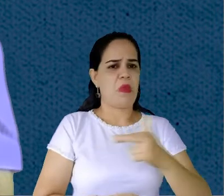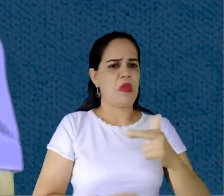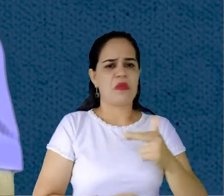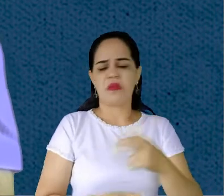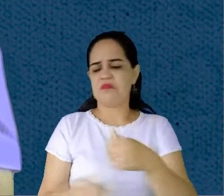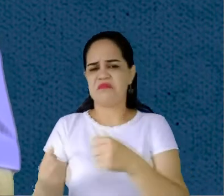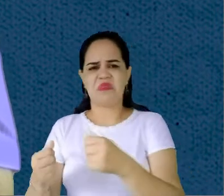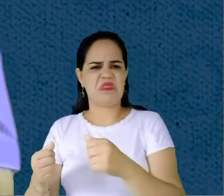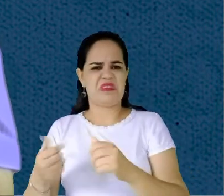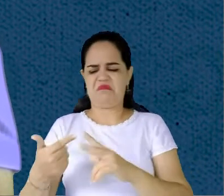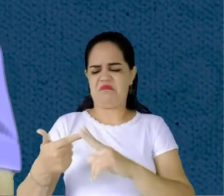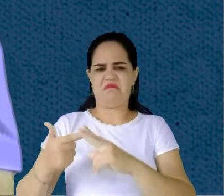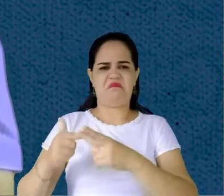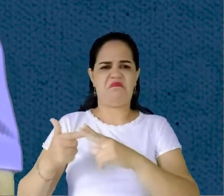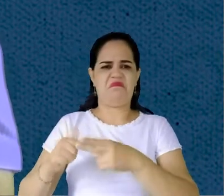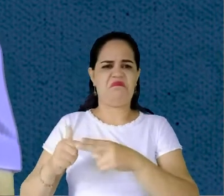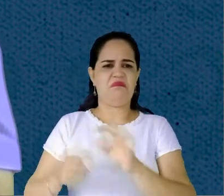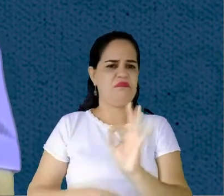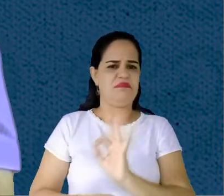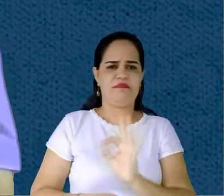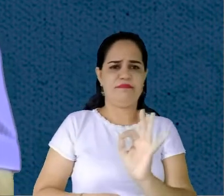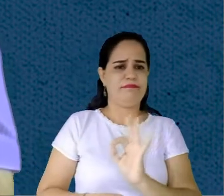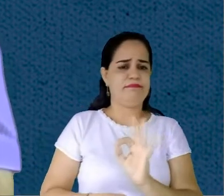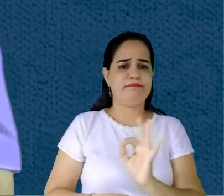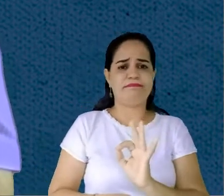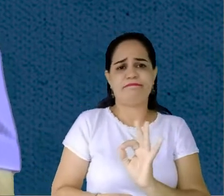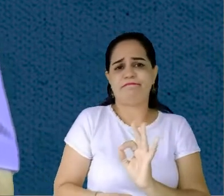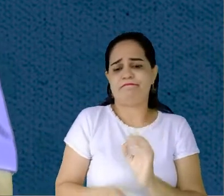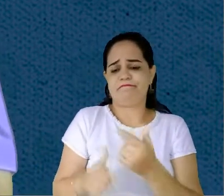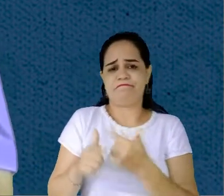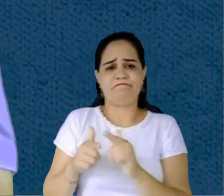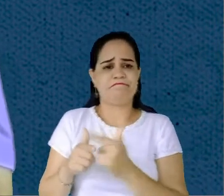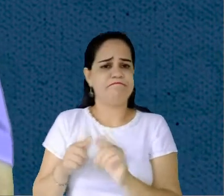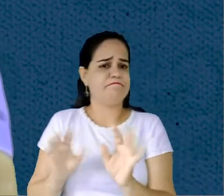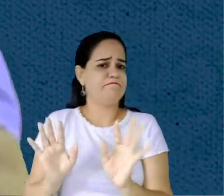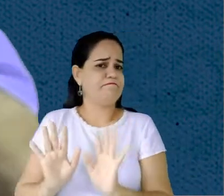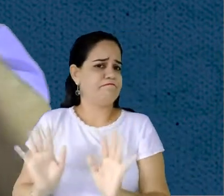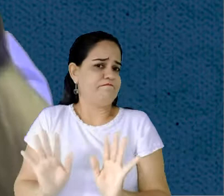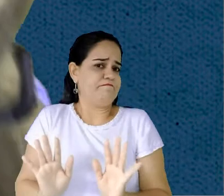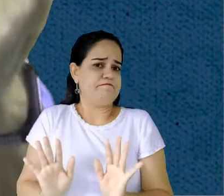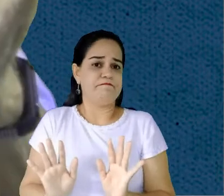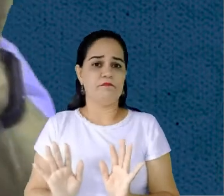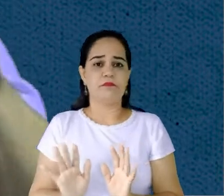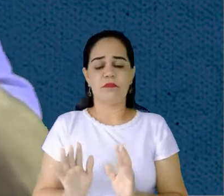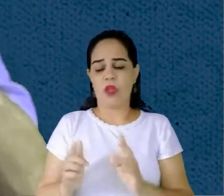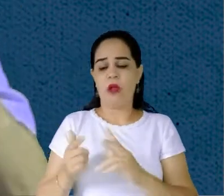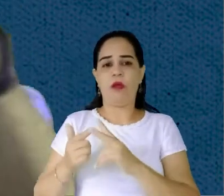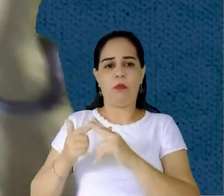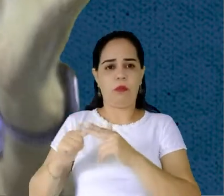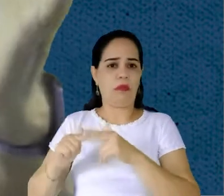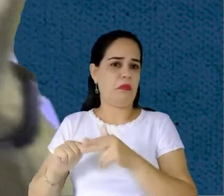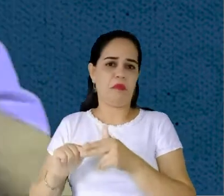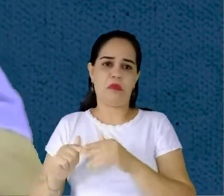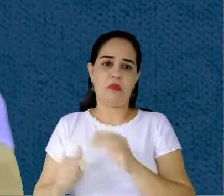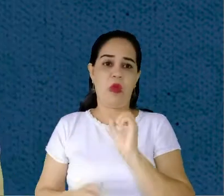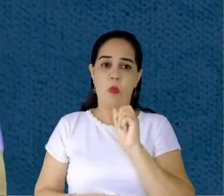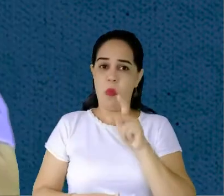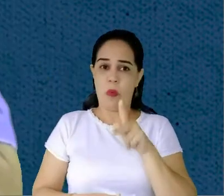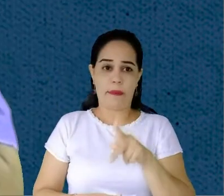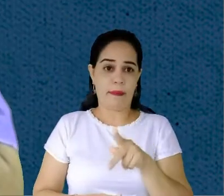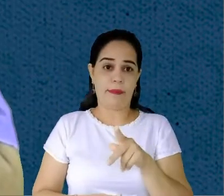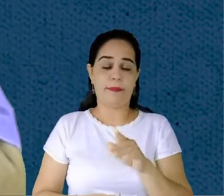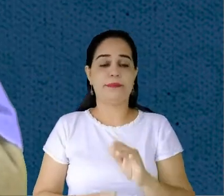os pagãos não teriam necessidade de circuncidar. Quem era circuncidado não tinha problema, já era